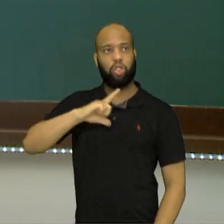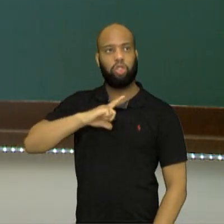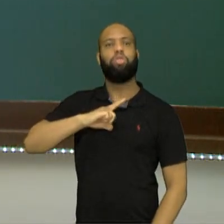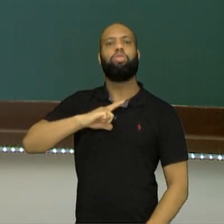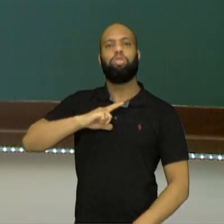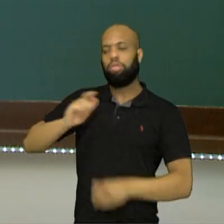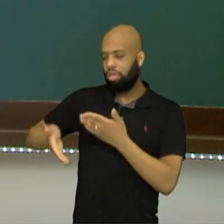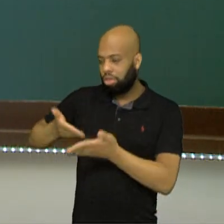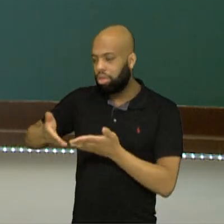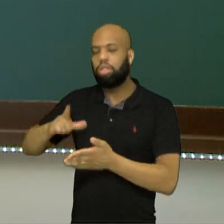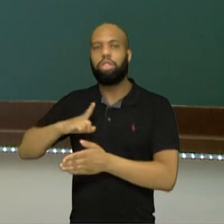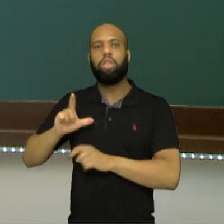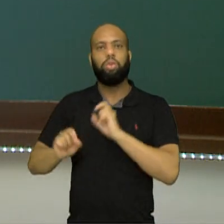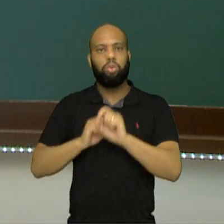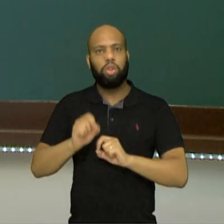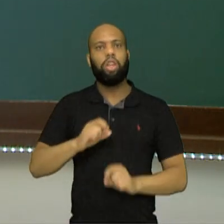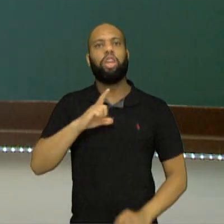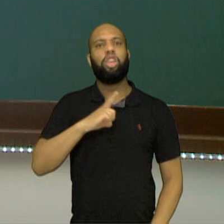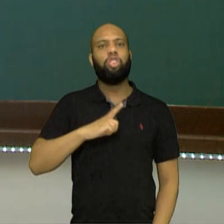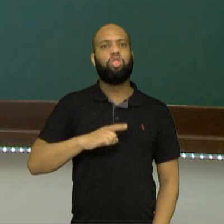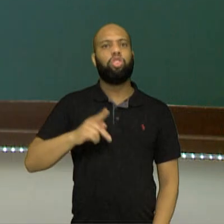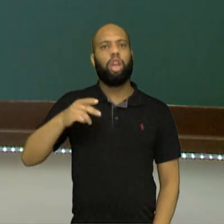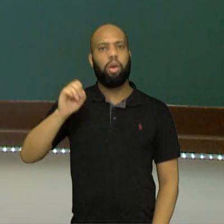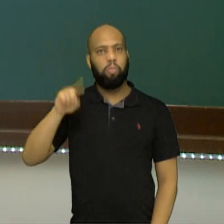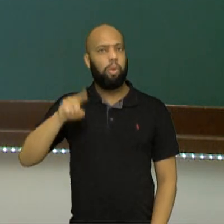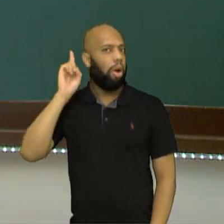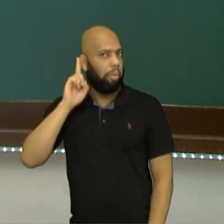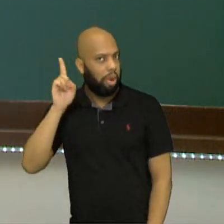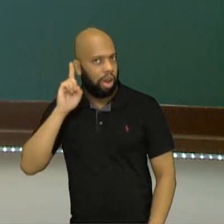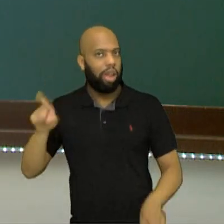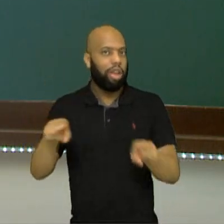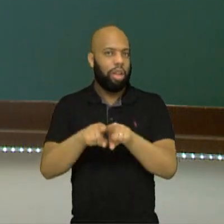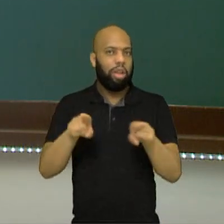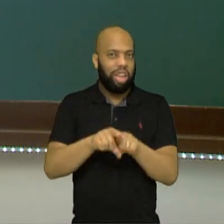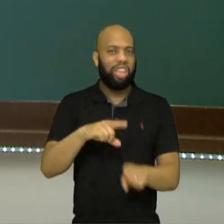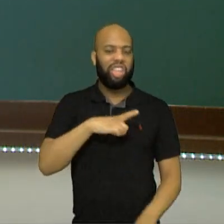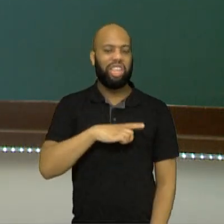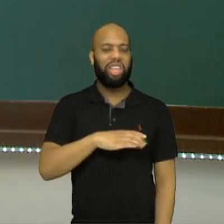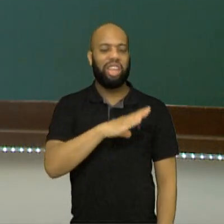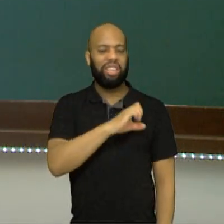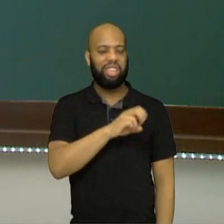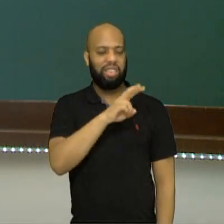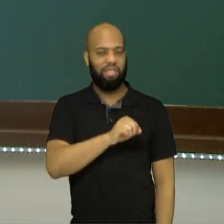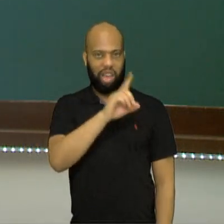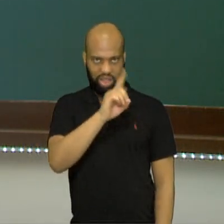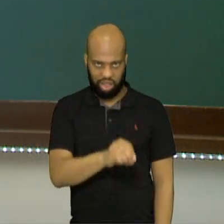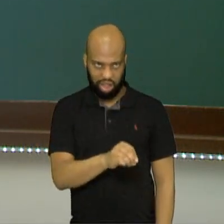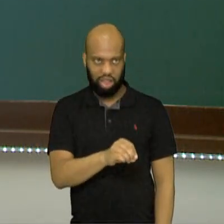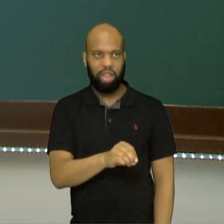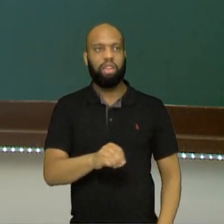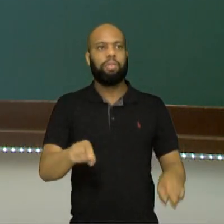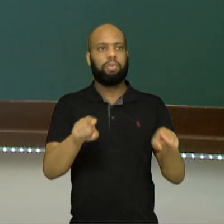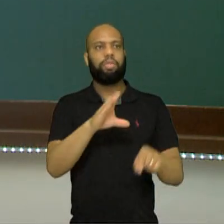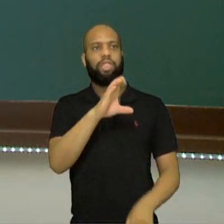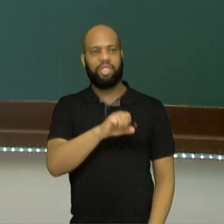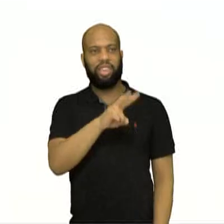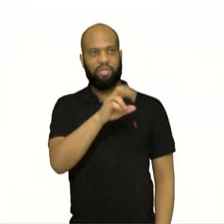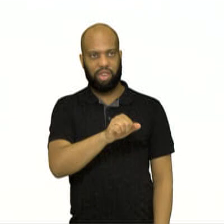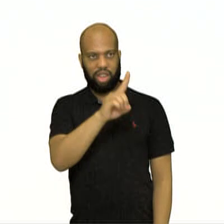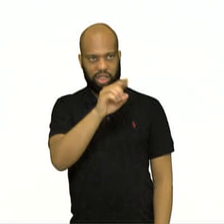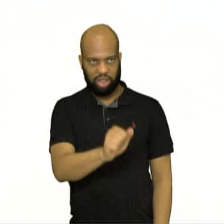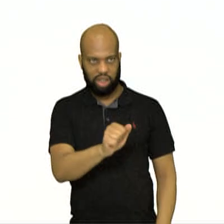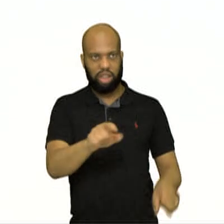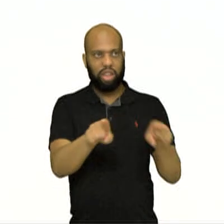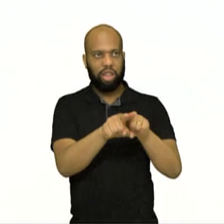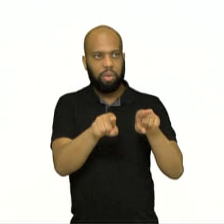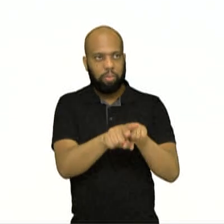né? Trigo, cevada, ervilha, né? Era um dos exemplos que a Europa cultivava, né? O trigo, por exemplo,